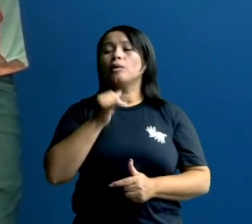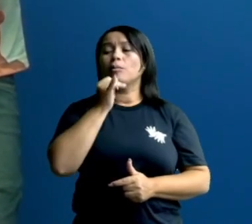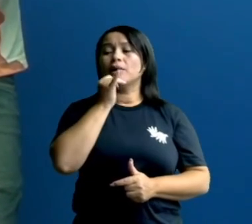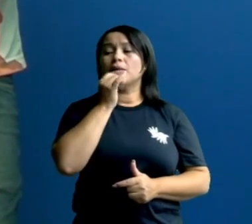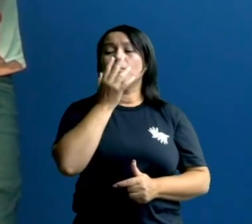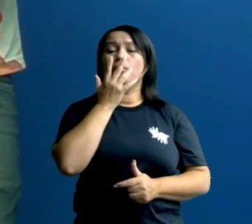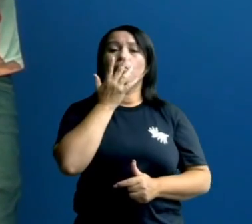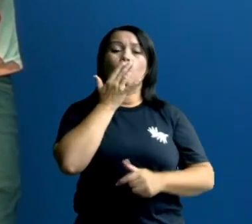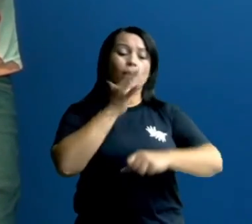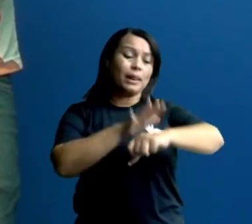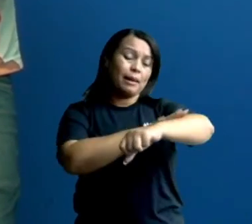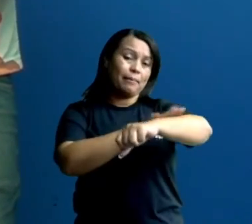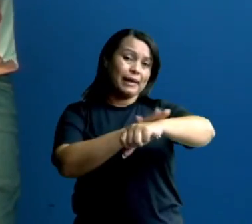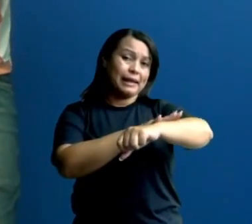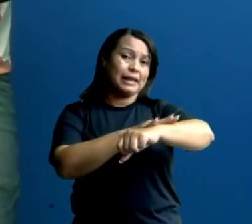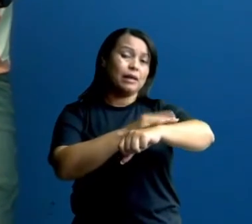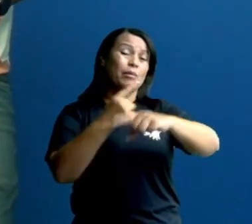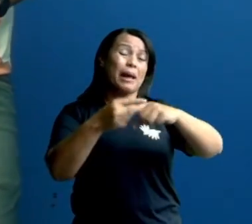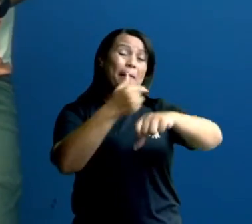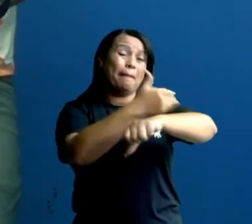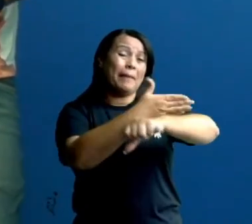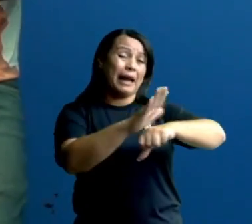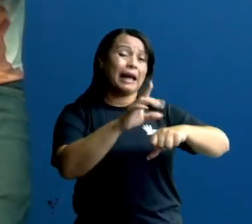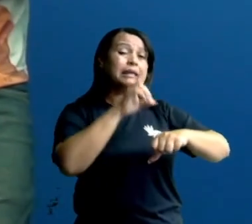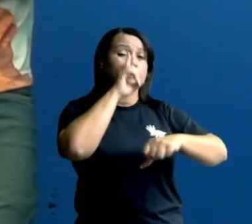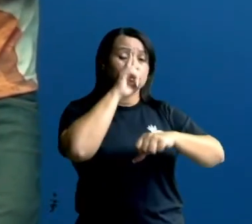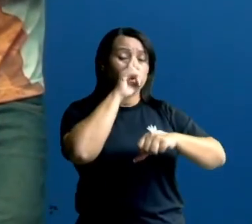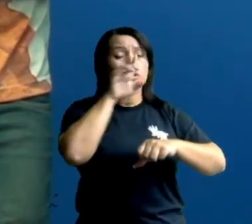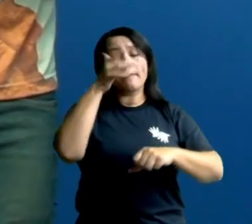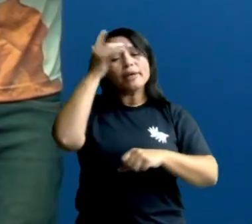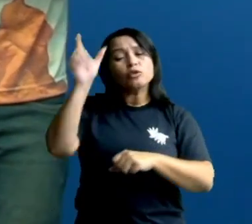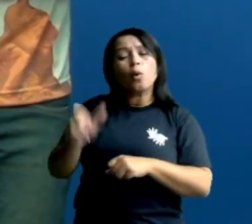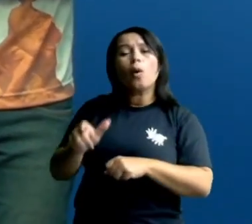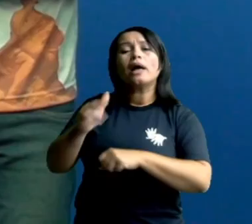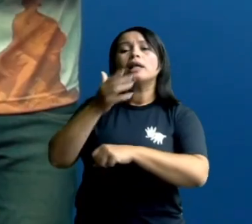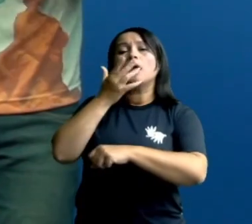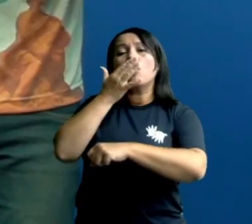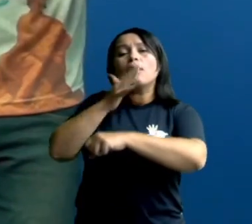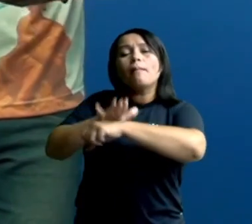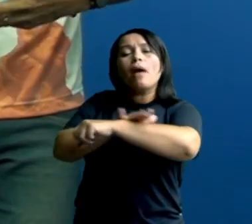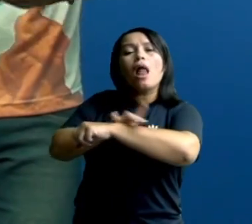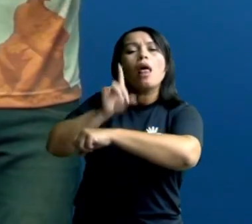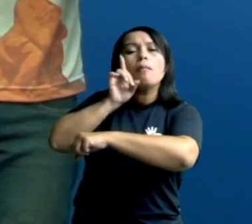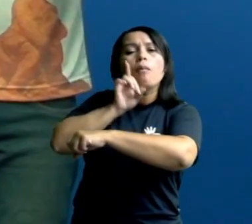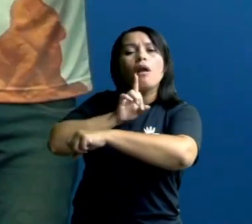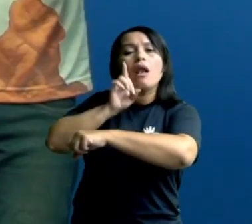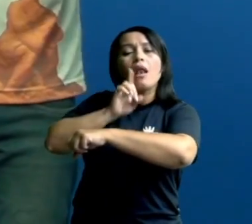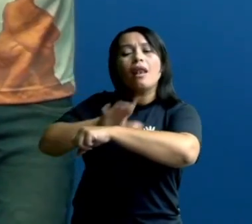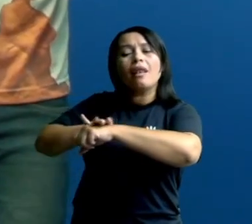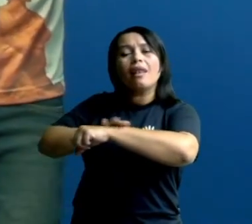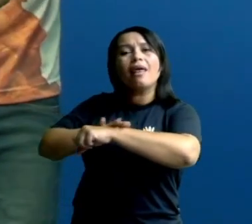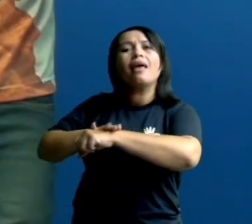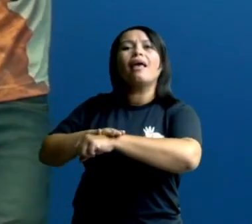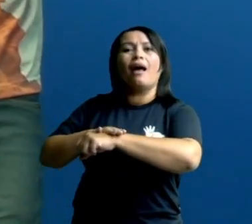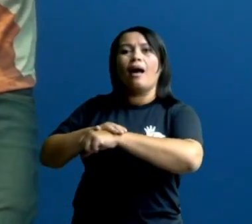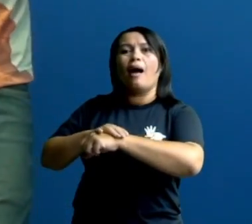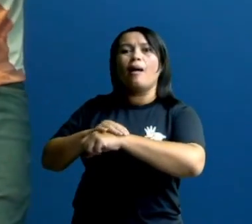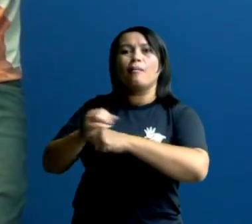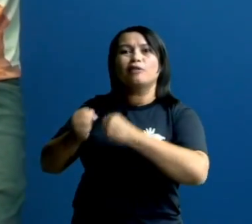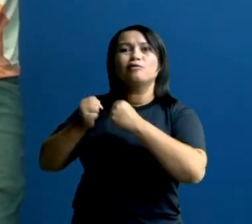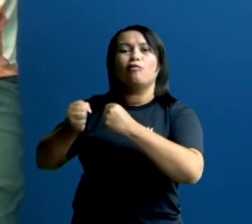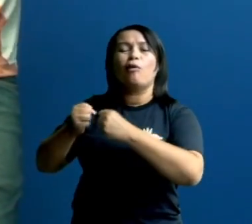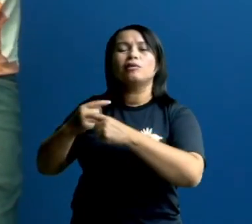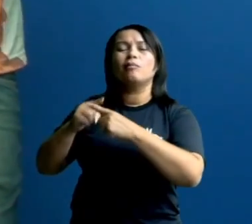à pele quando exposto ao sol. Já pessoas que possuem a pele mais moreninha são mais resistentes, né,